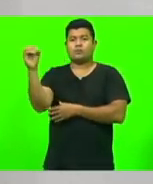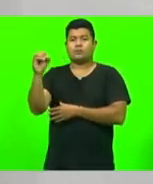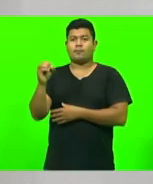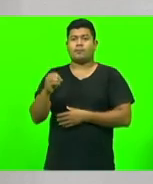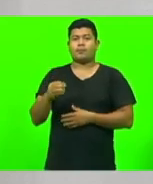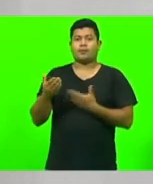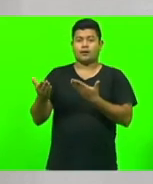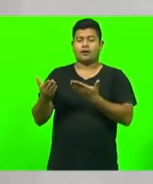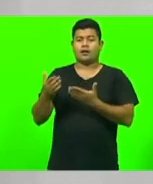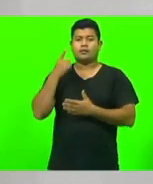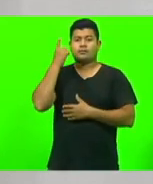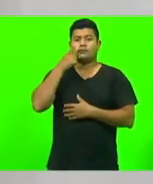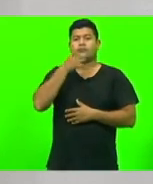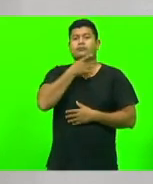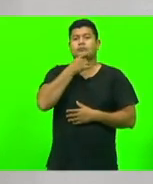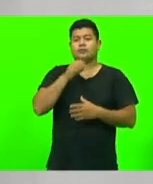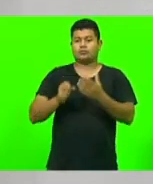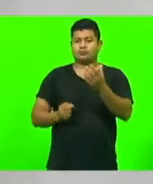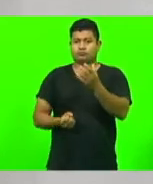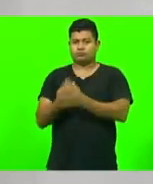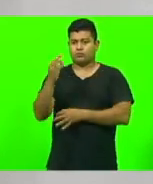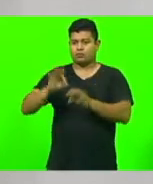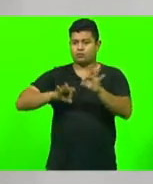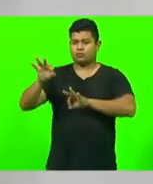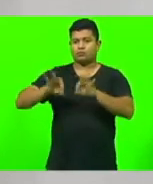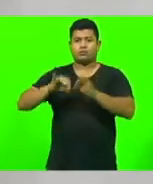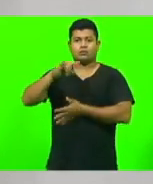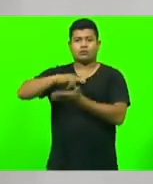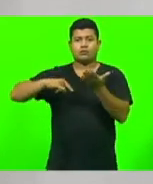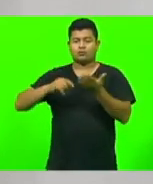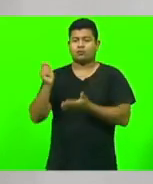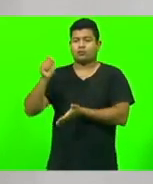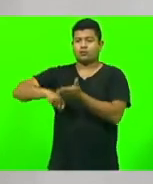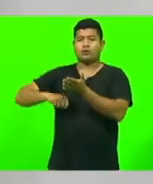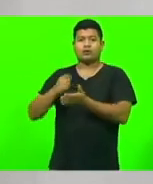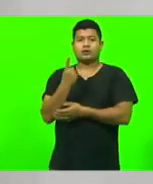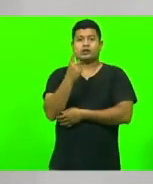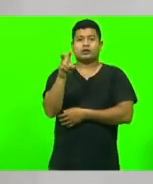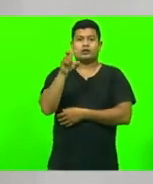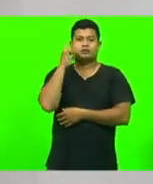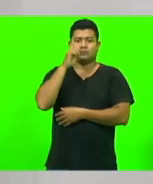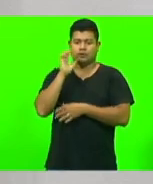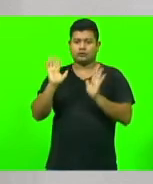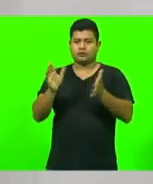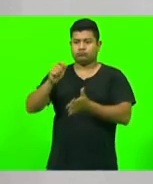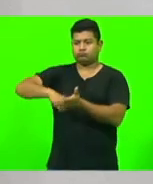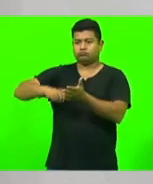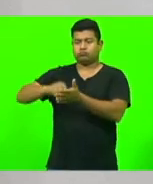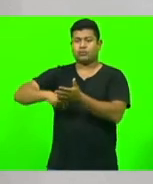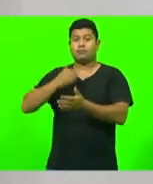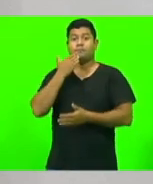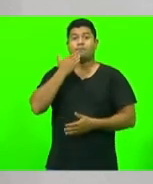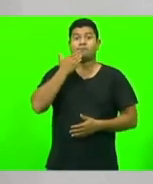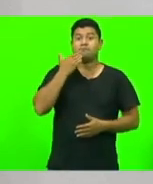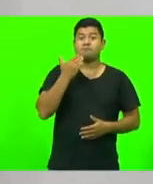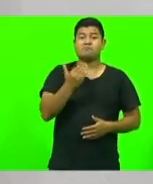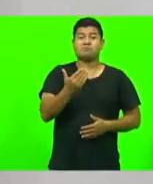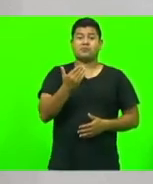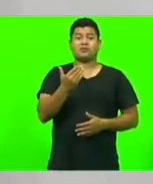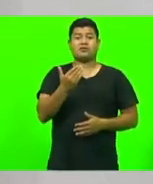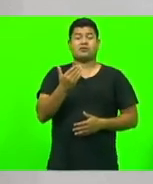um documento, eu assinei também, os 15 deputados estão assinando, pedindo, apelando, uma moção